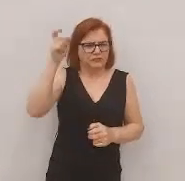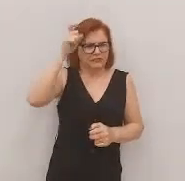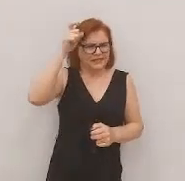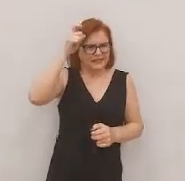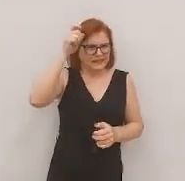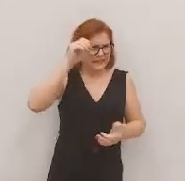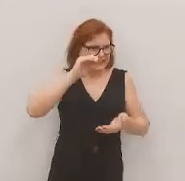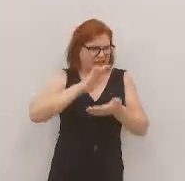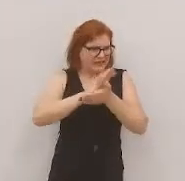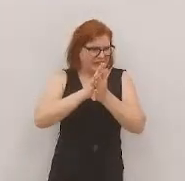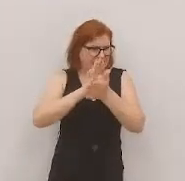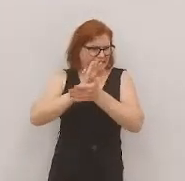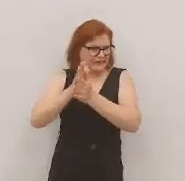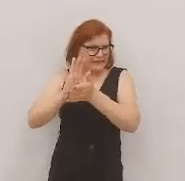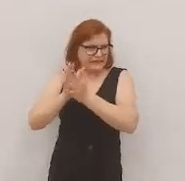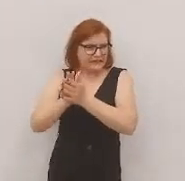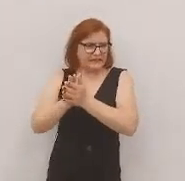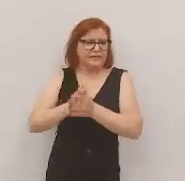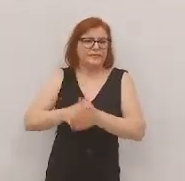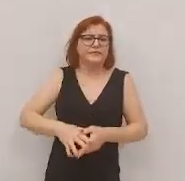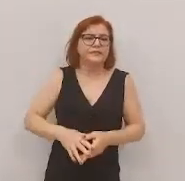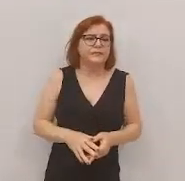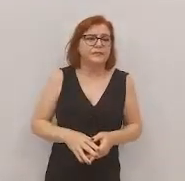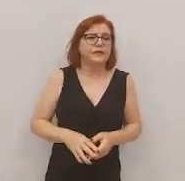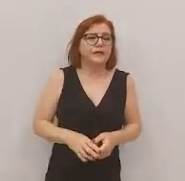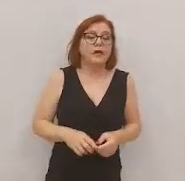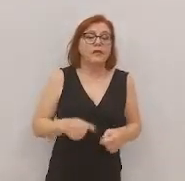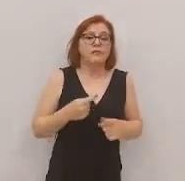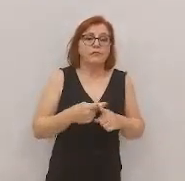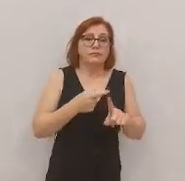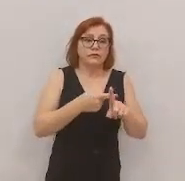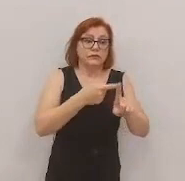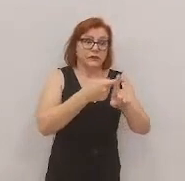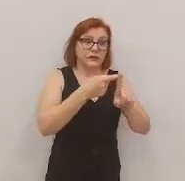triunfando deles na cruz.